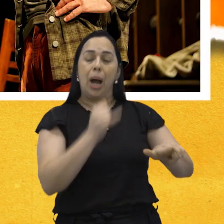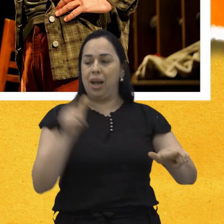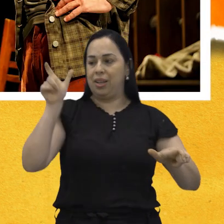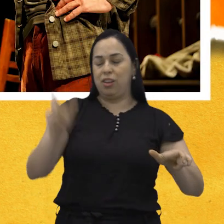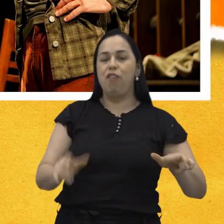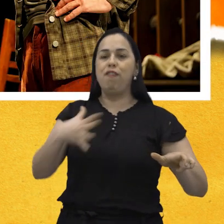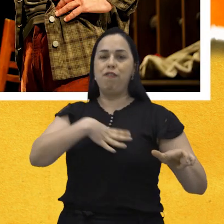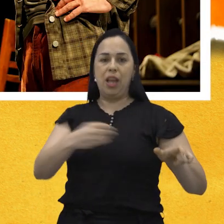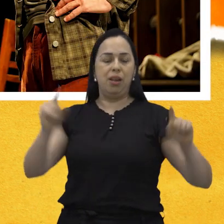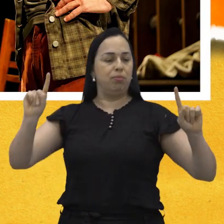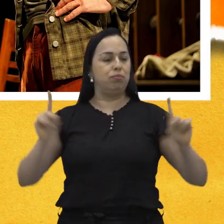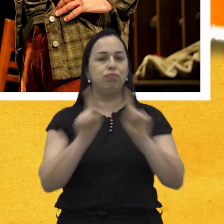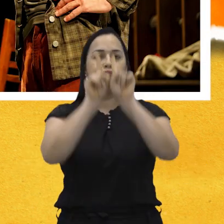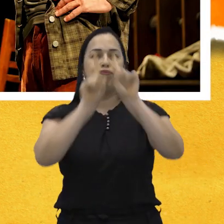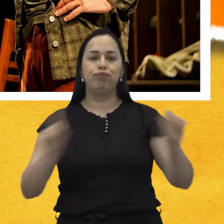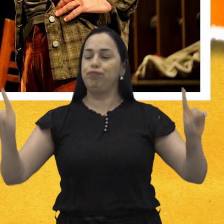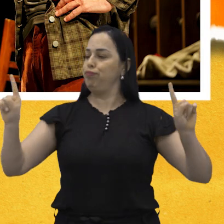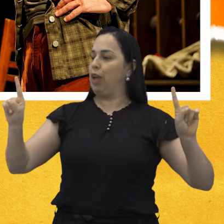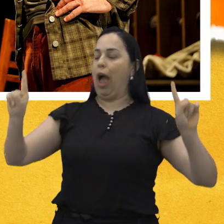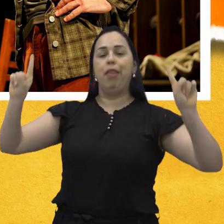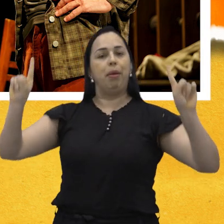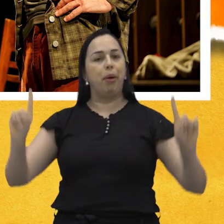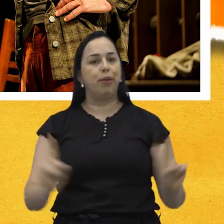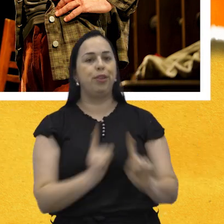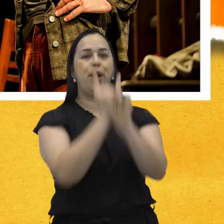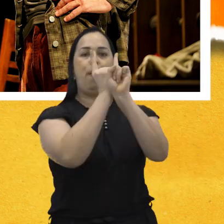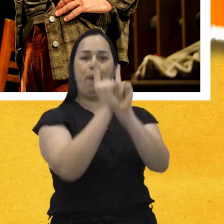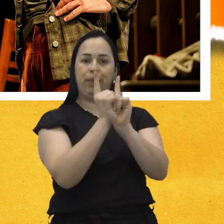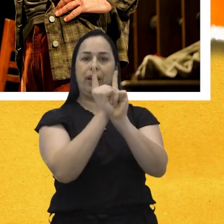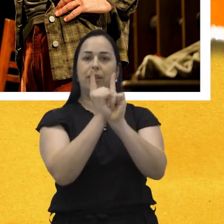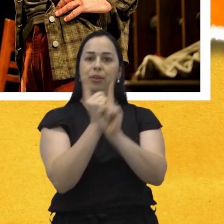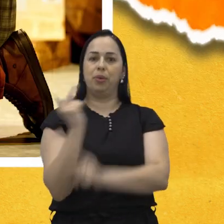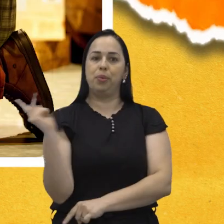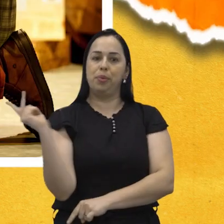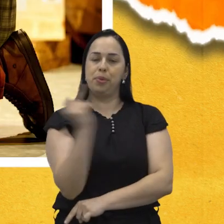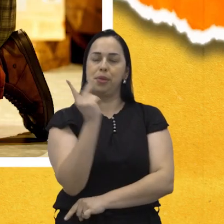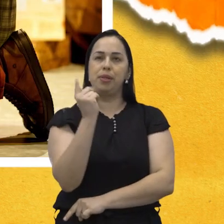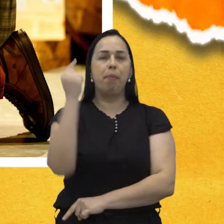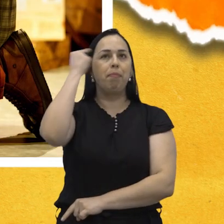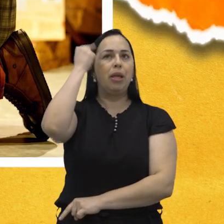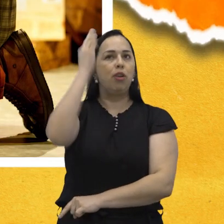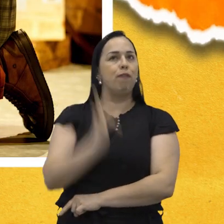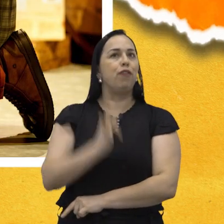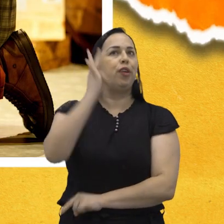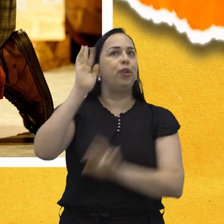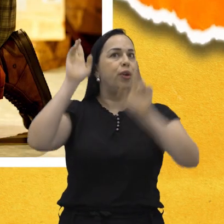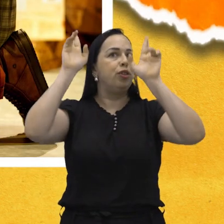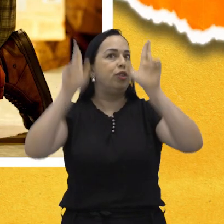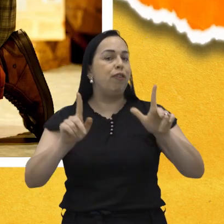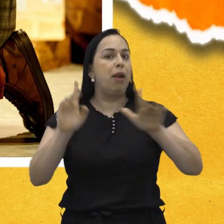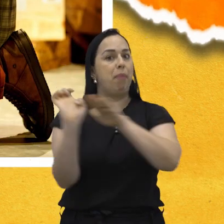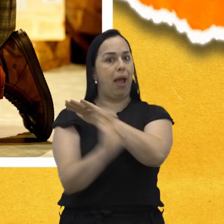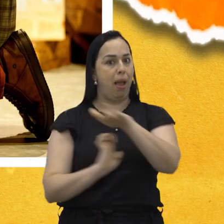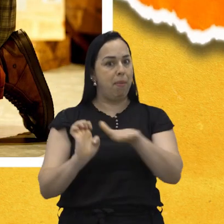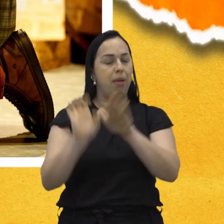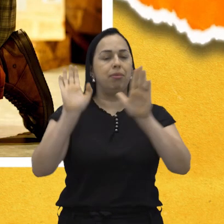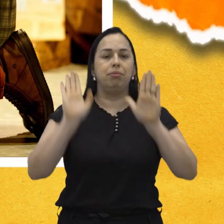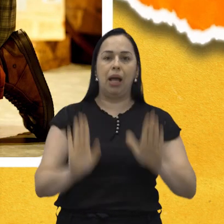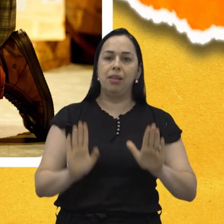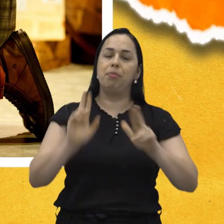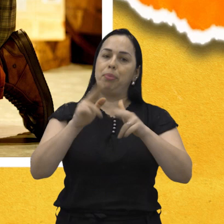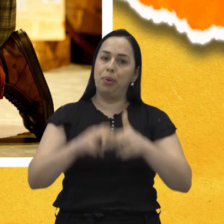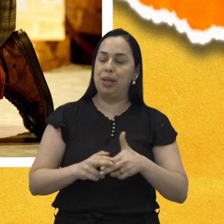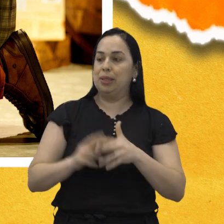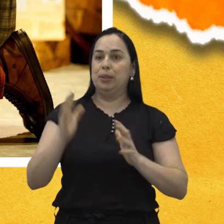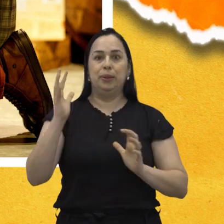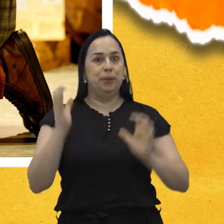após anos afastados, se encontram na adega valiosa da família. Ambos enxergam futuros diferentes para o negócio, o que